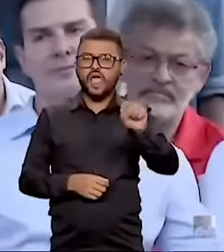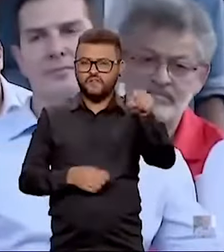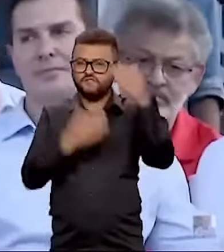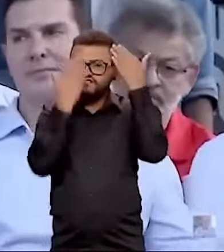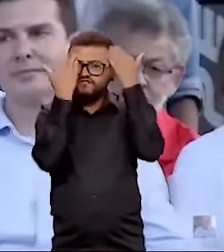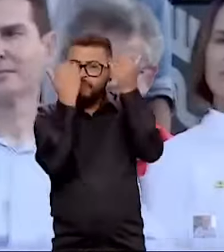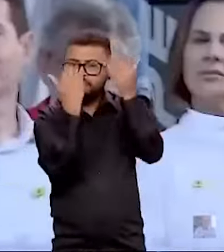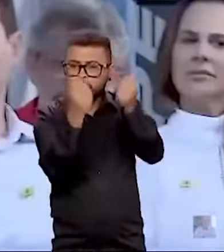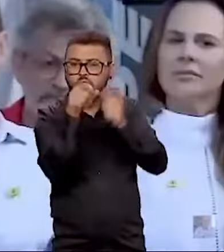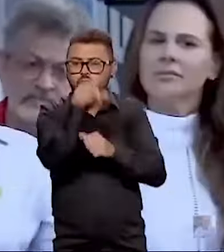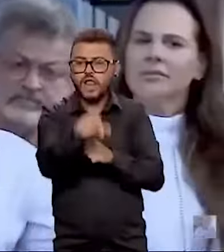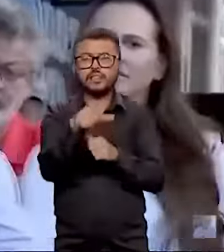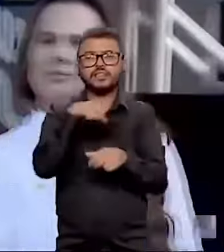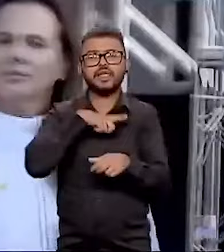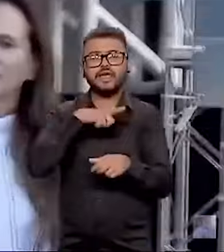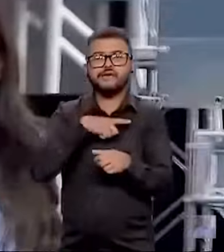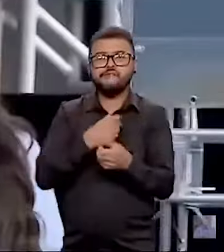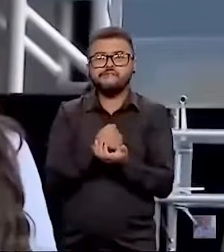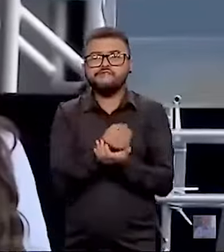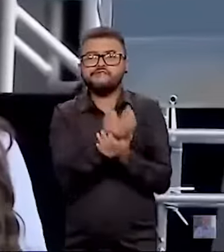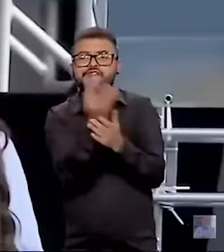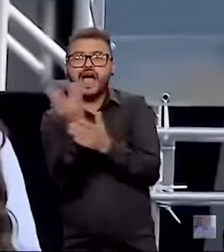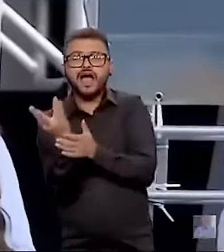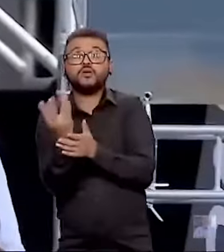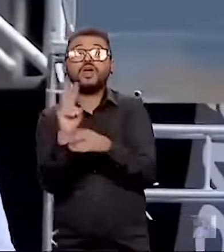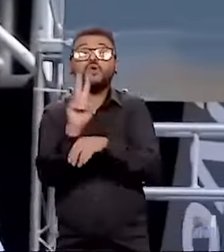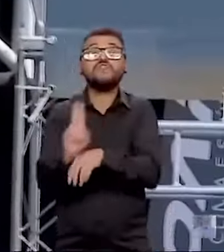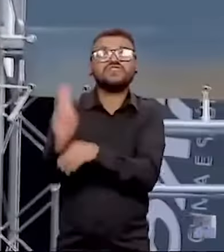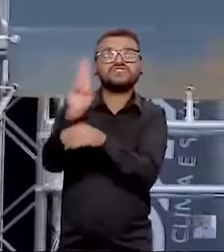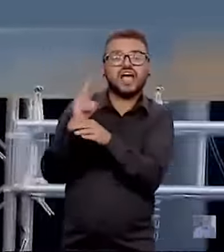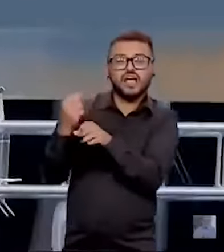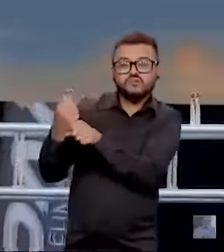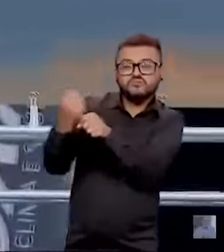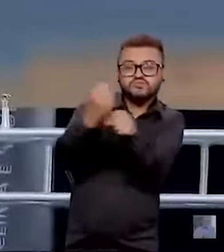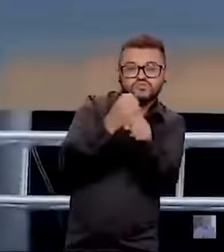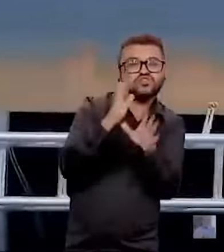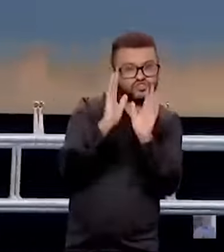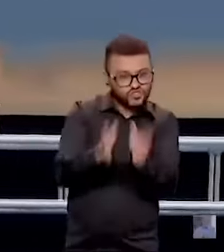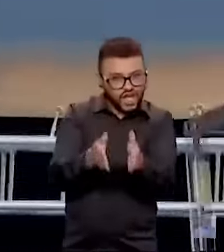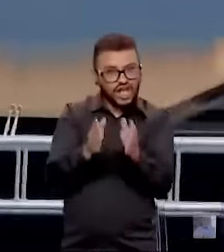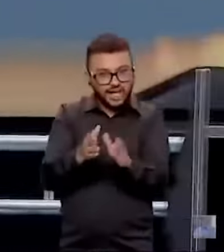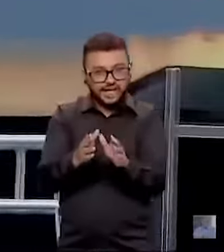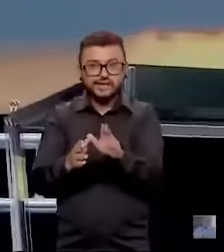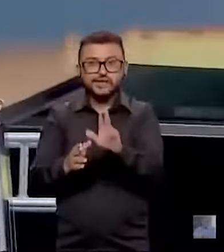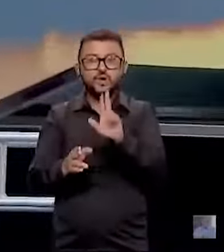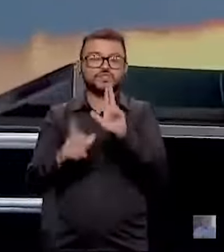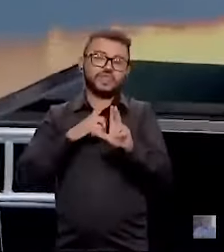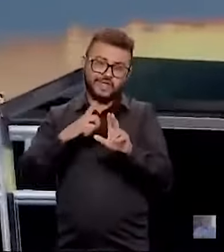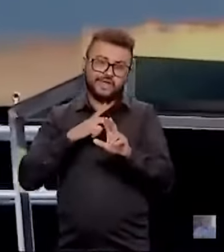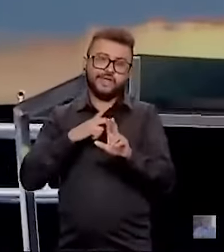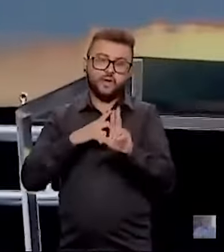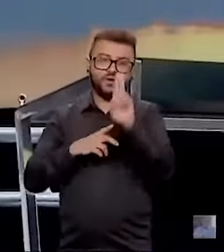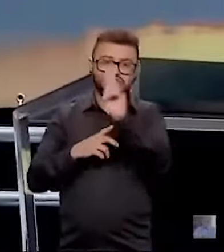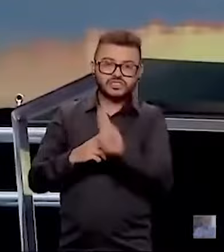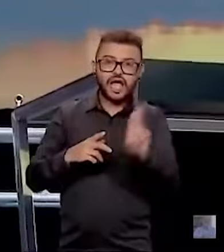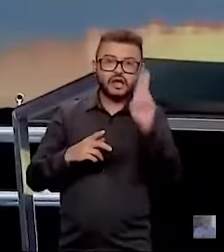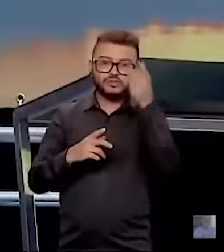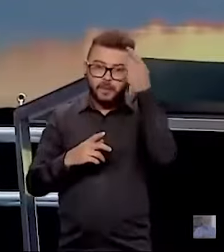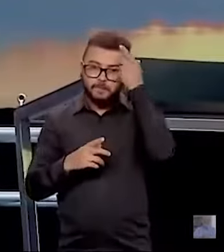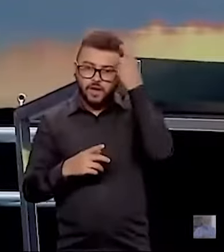uma cidade que é famosa pela quantidade de universidade, uma cidade que é famosa pela